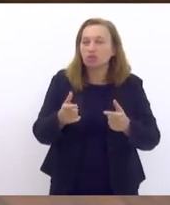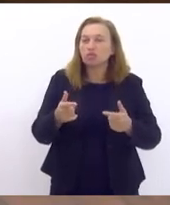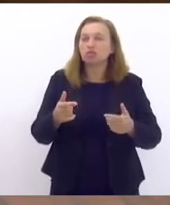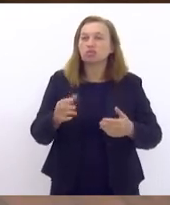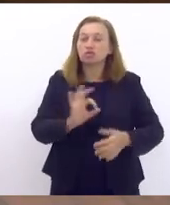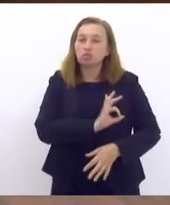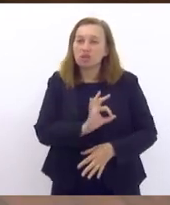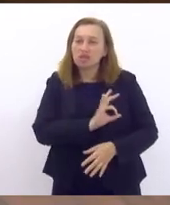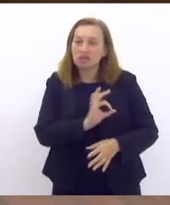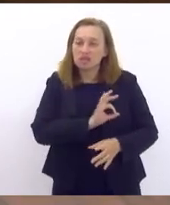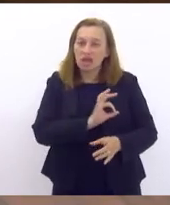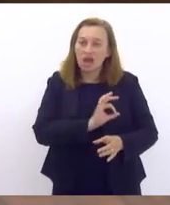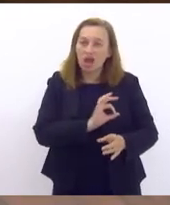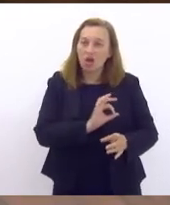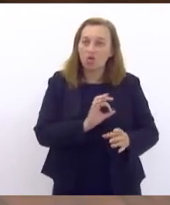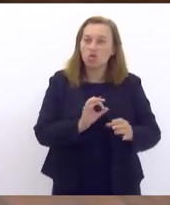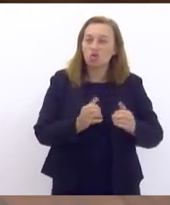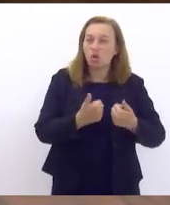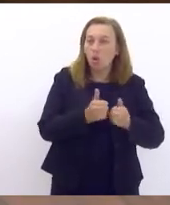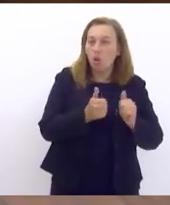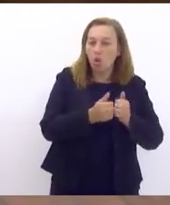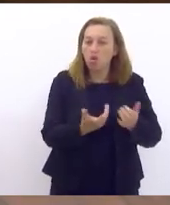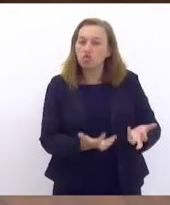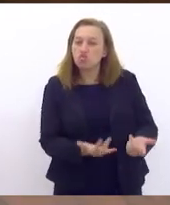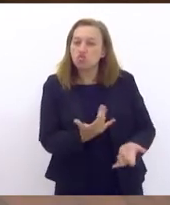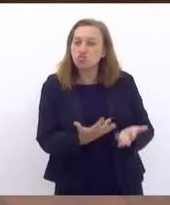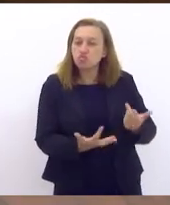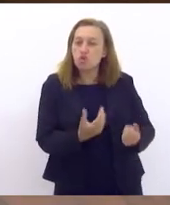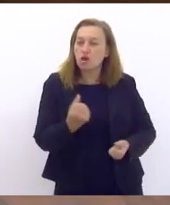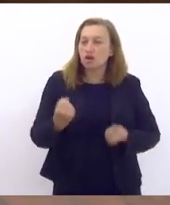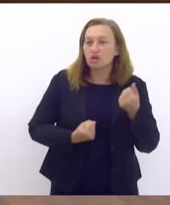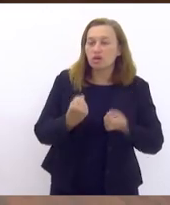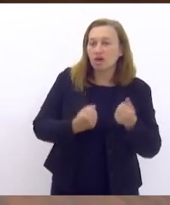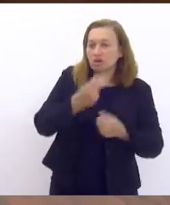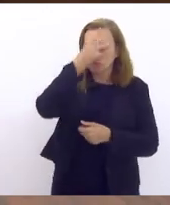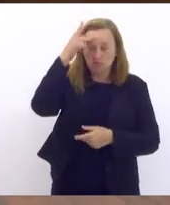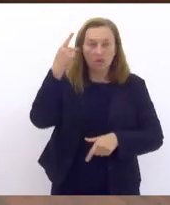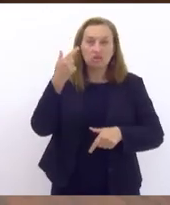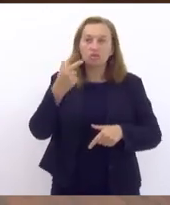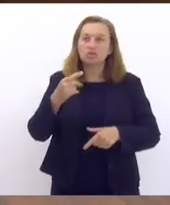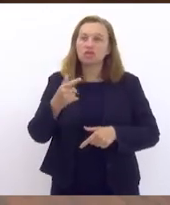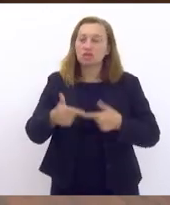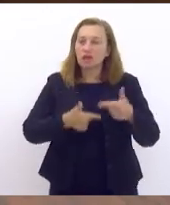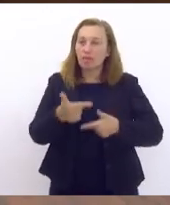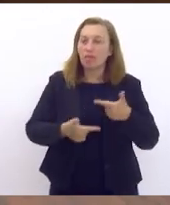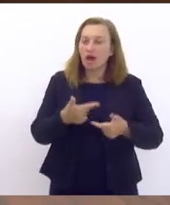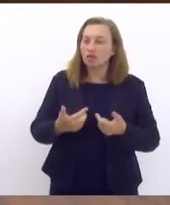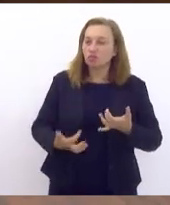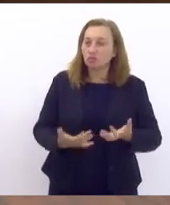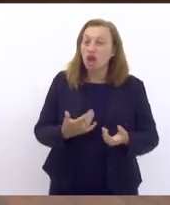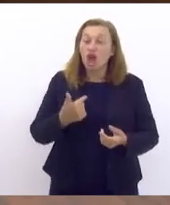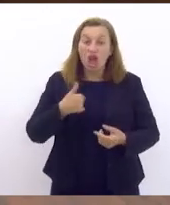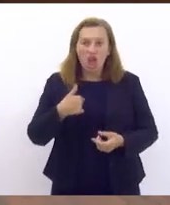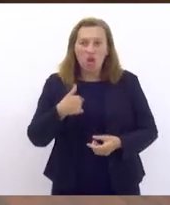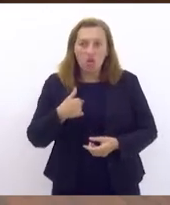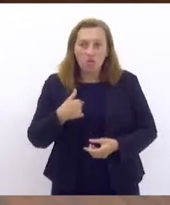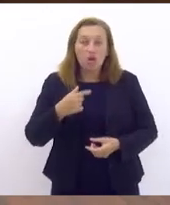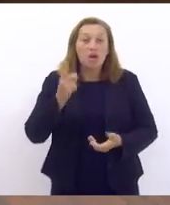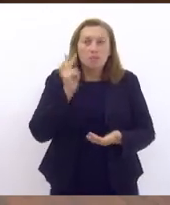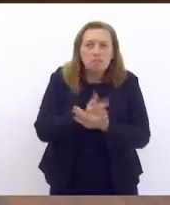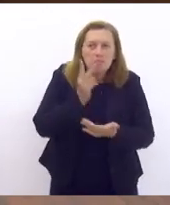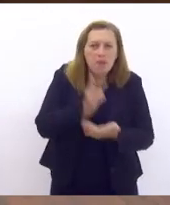ônibus, e o pior de tudo, nos carros dos trabalhadores que dependem. Eu fiz questão, Márcio, mesmo a